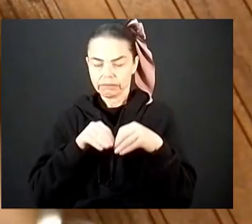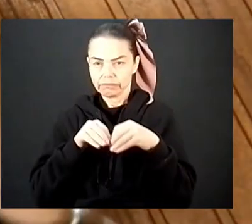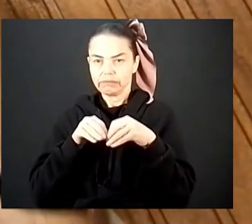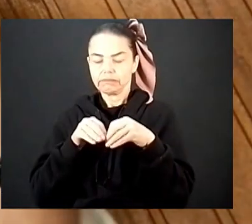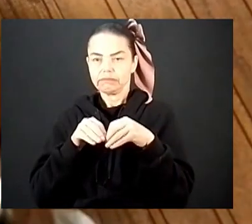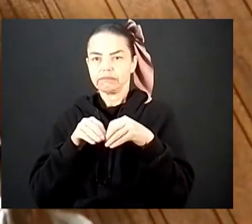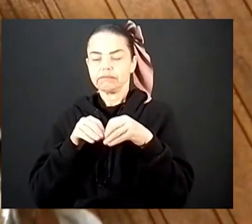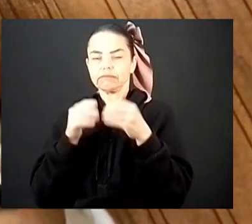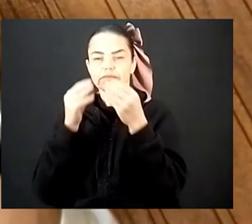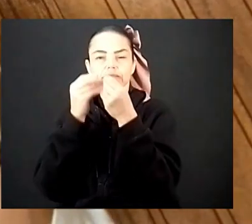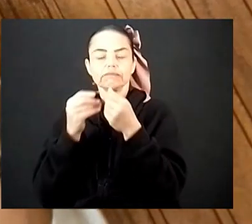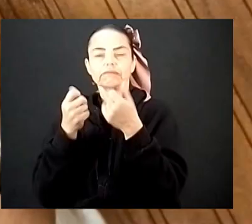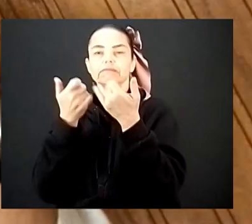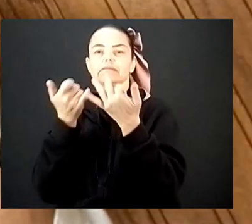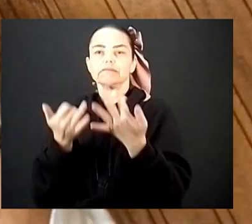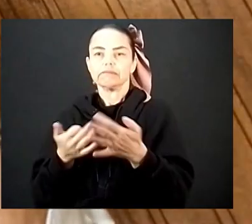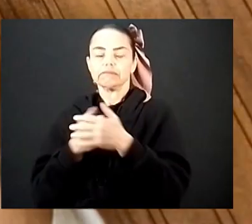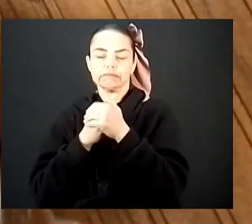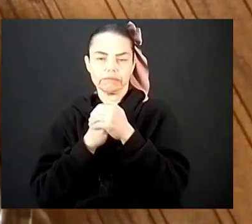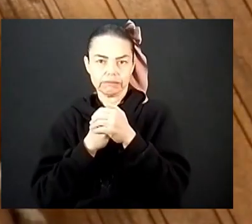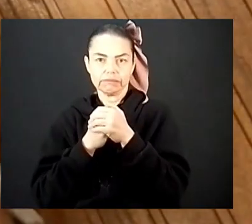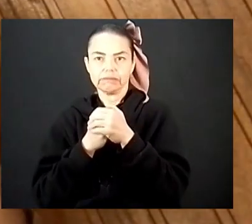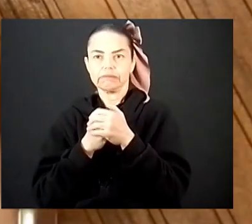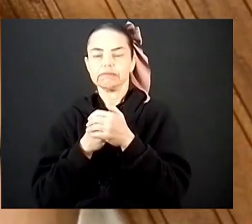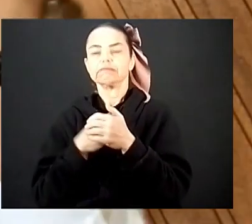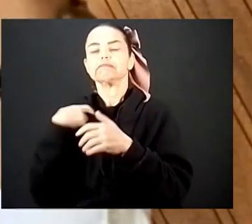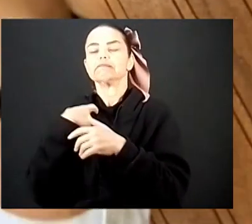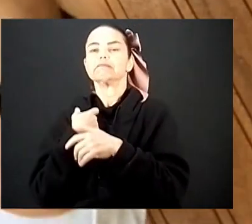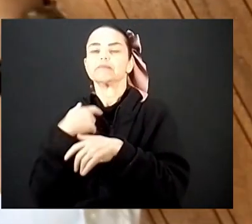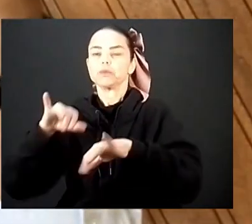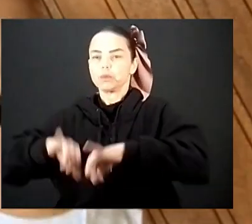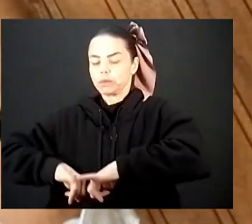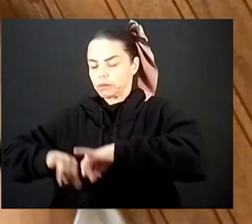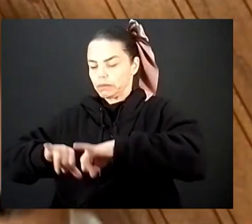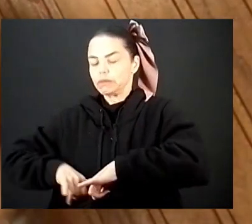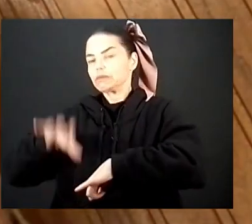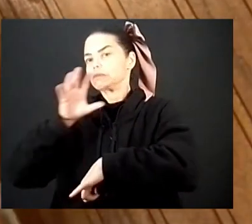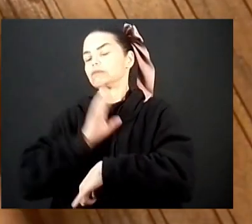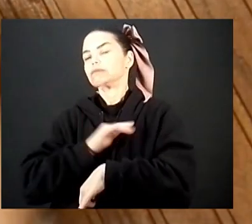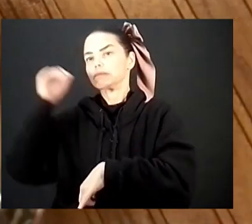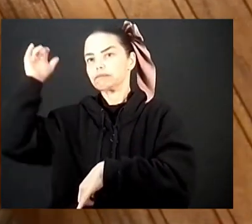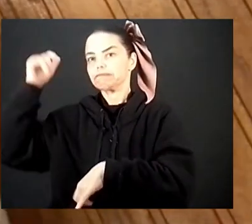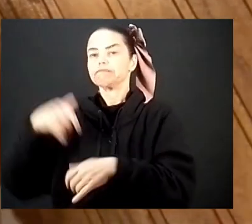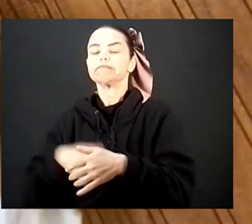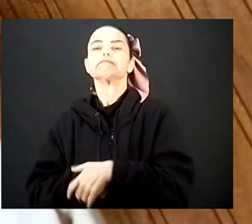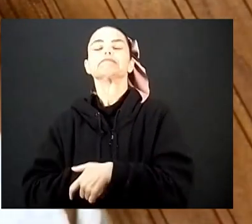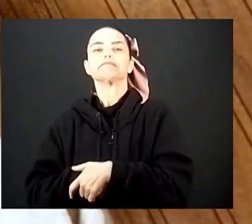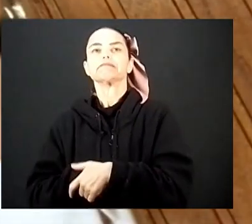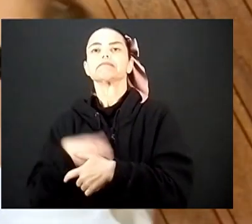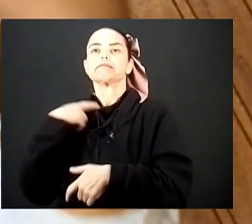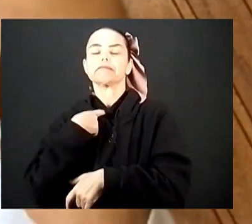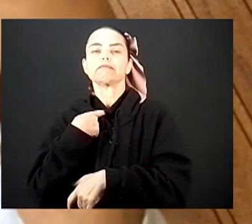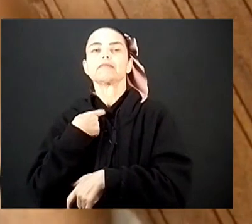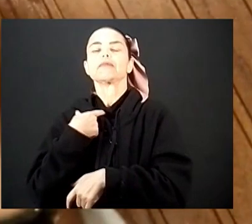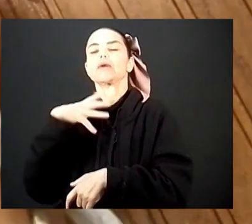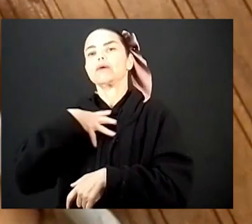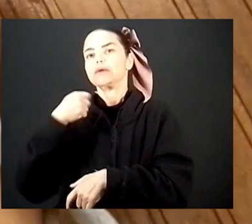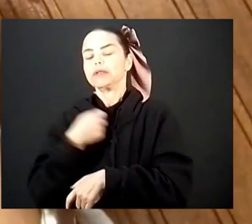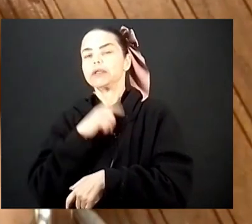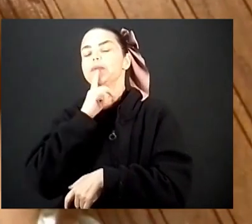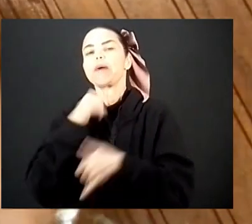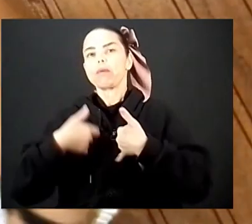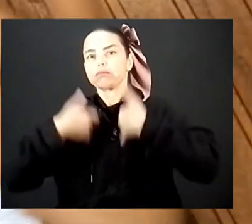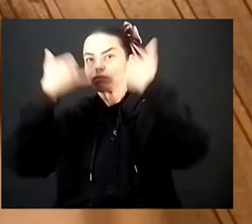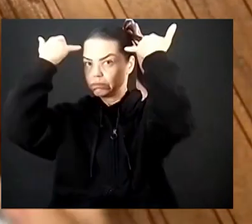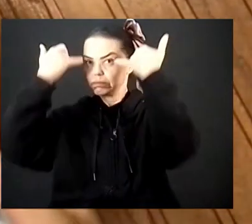desmiuçar essa questão desse sofrimento desse adulto, teoricamente filho de pais narcisistas, e